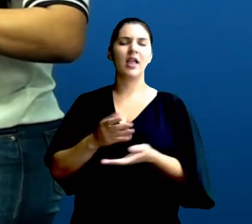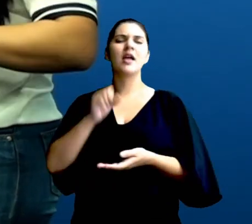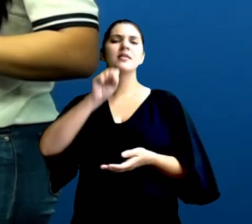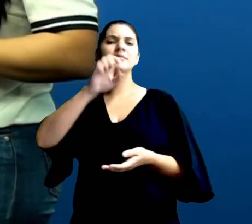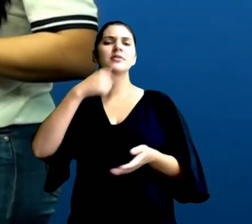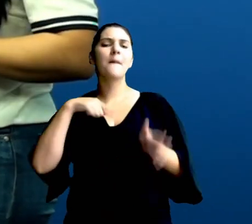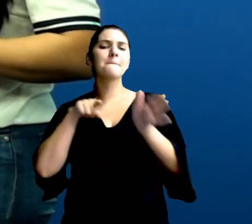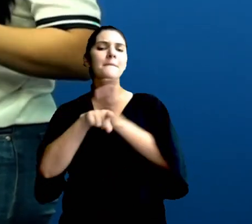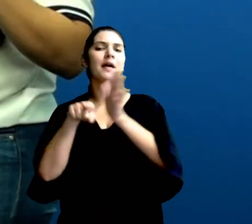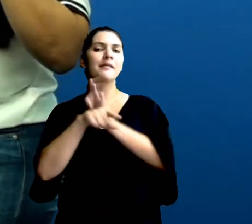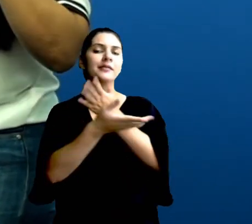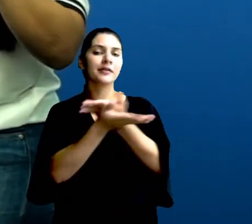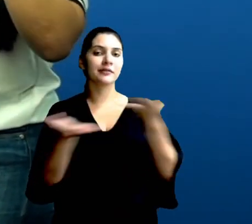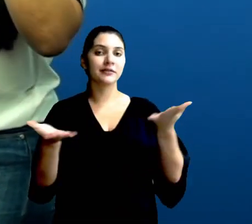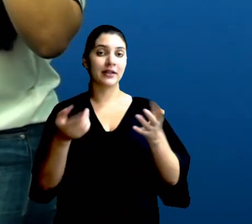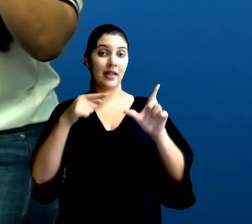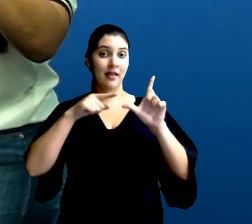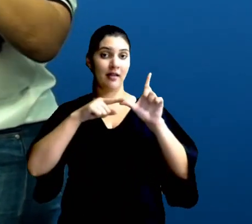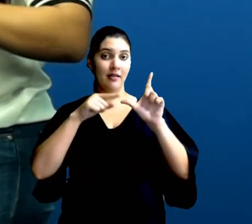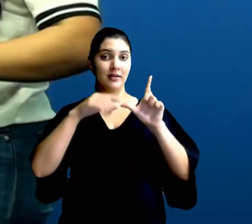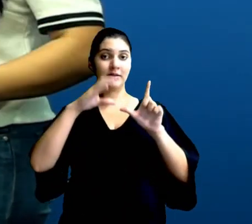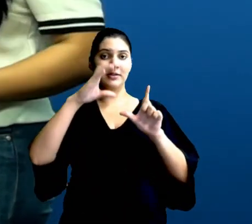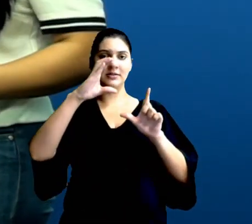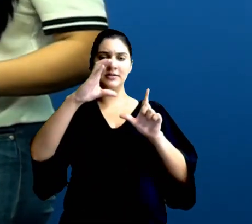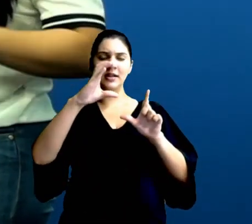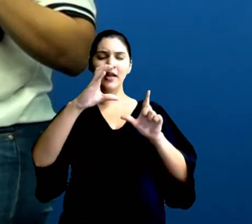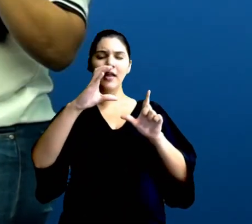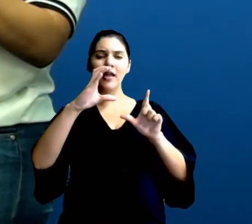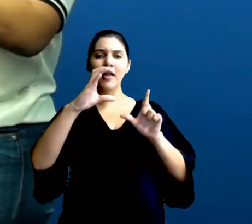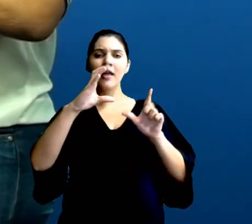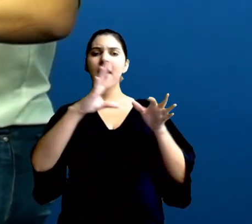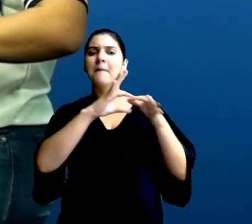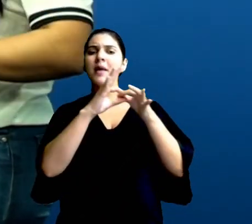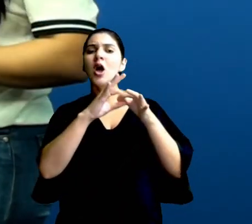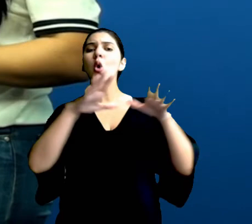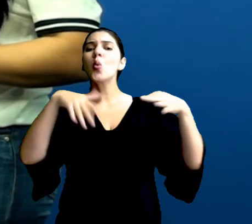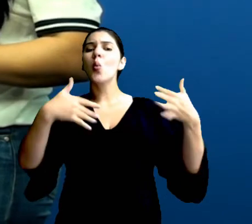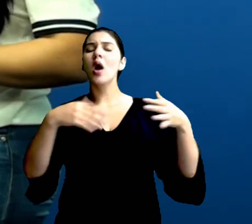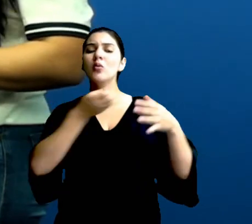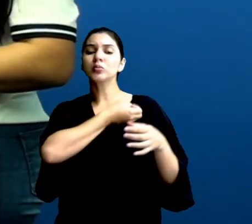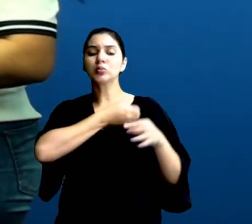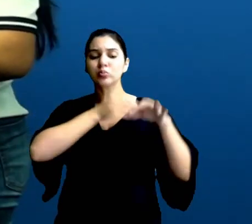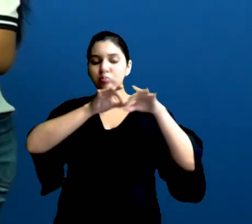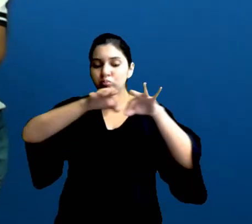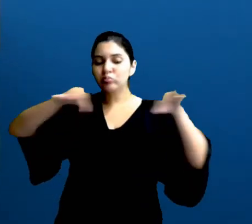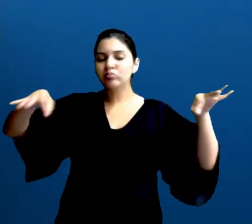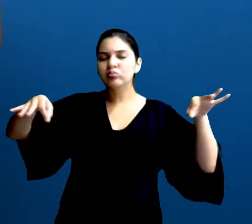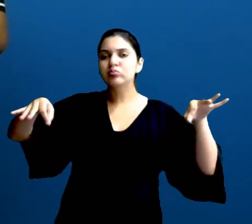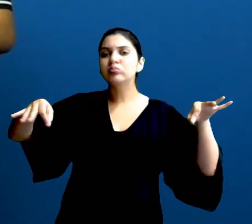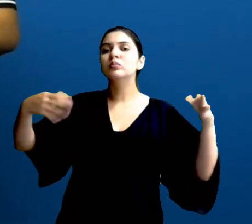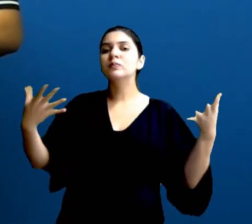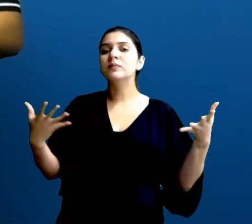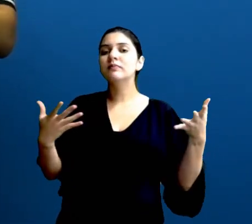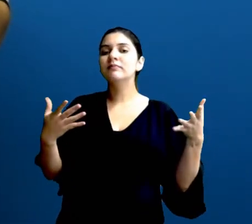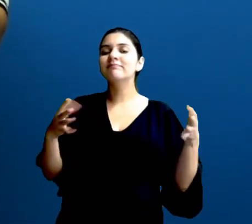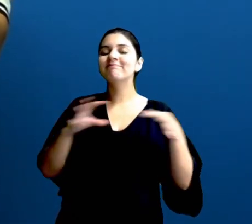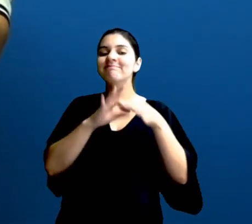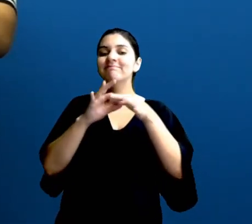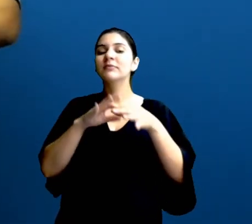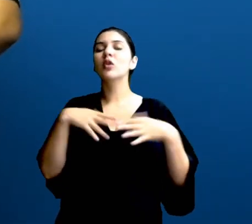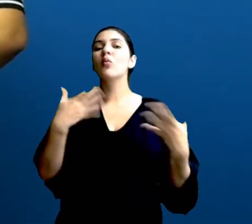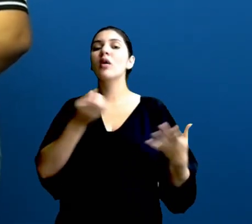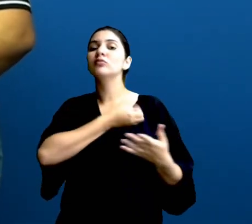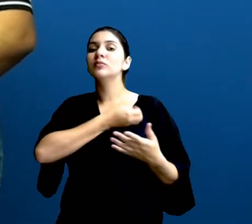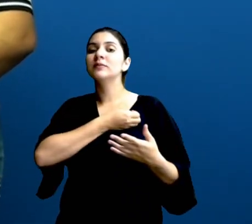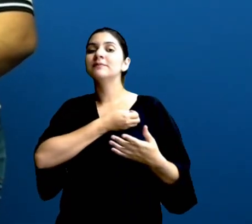eu perguntar a você, a letrinha C pertence a que número na reta numérica? Pertence a quem?